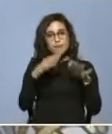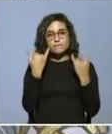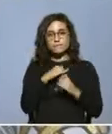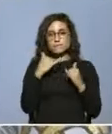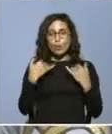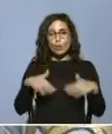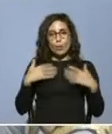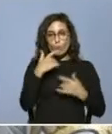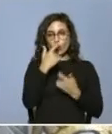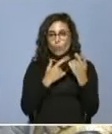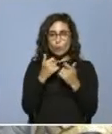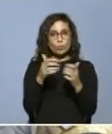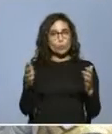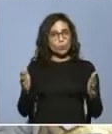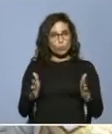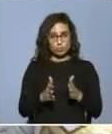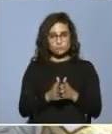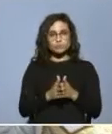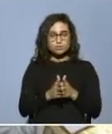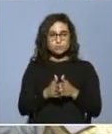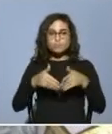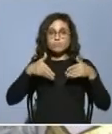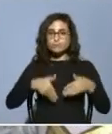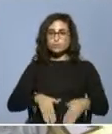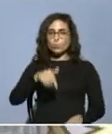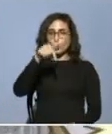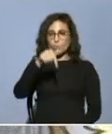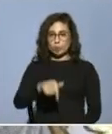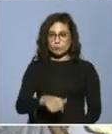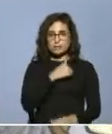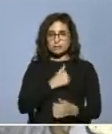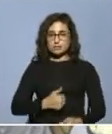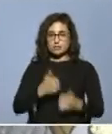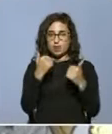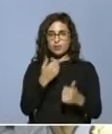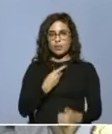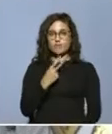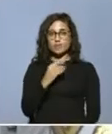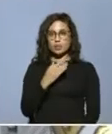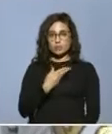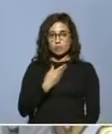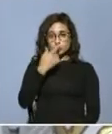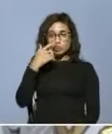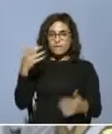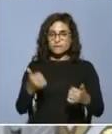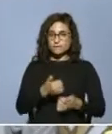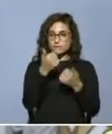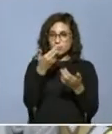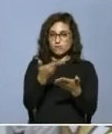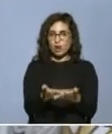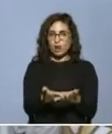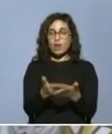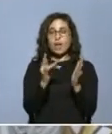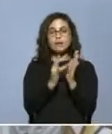para todo o povo. Nasceu-vos hoje, na cidade de Davi, um Salvador, que é